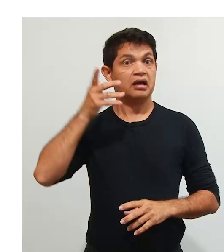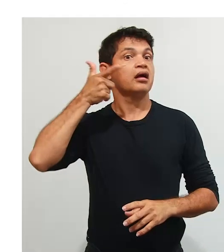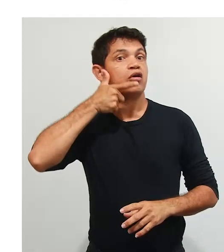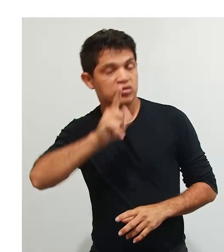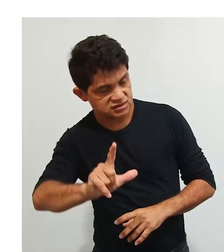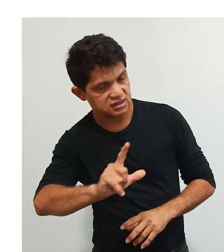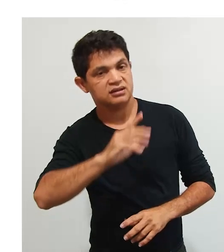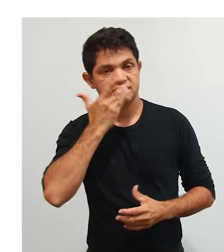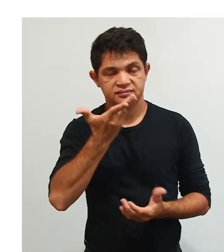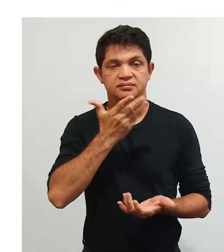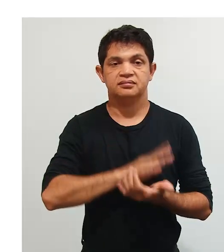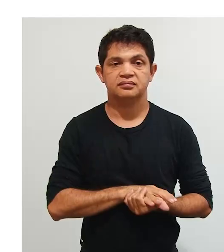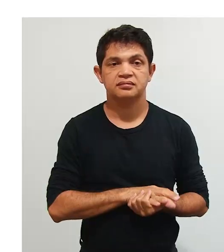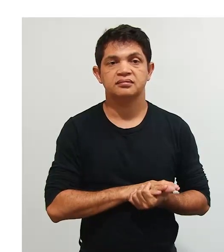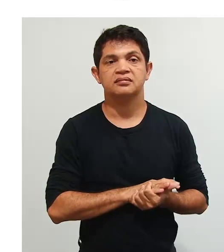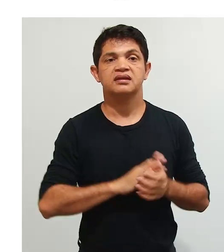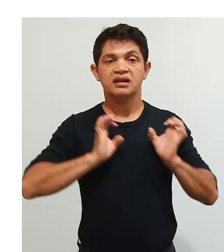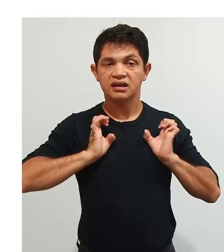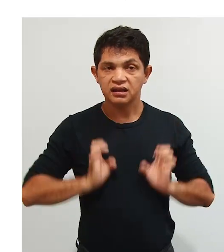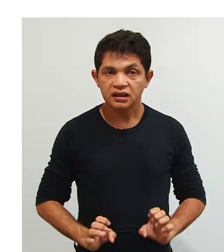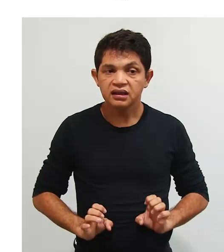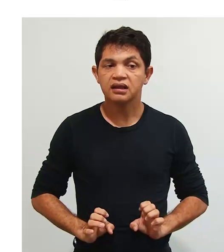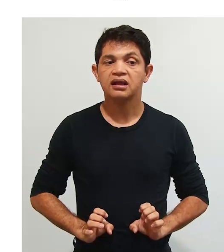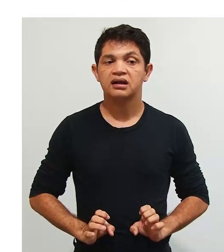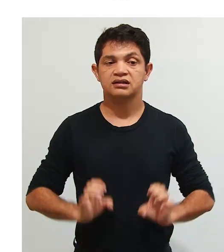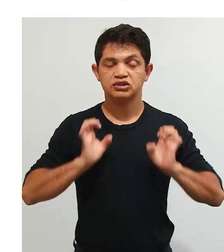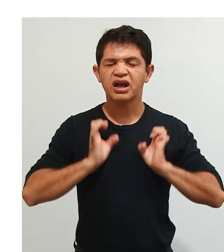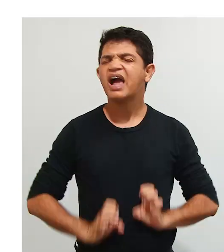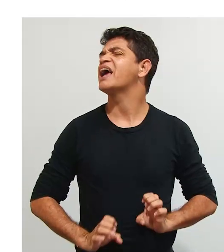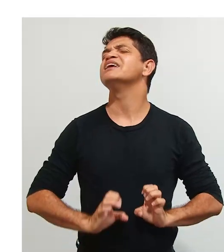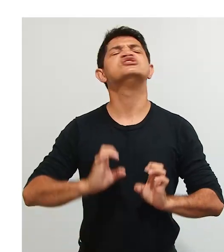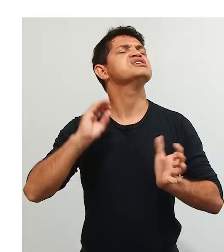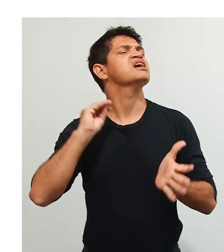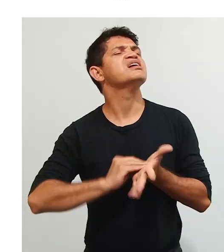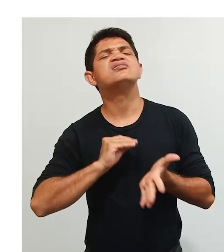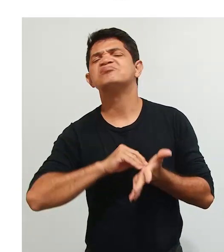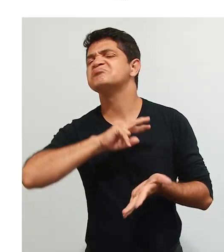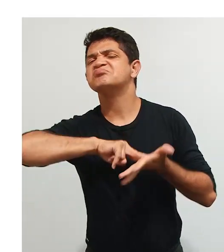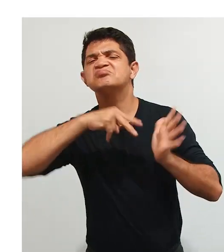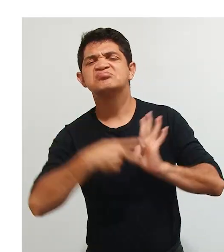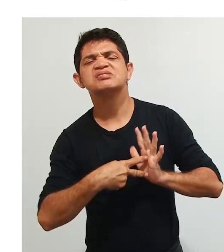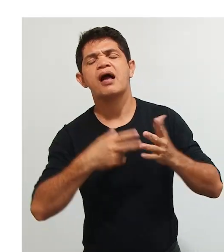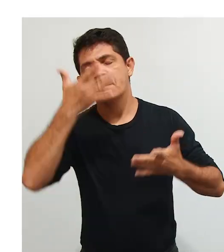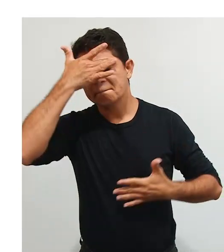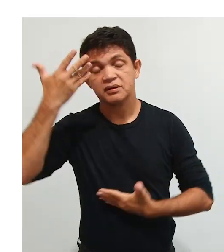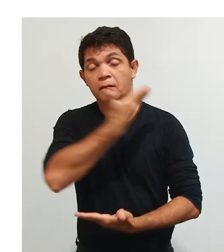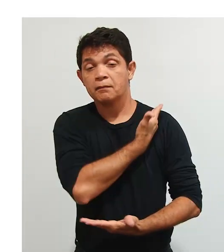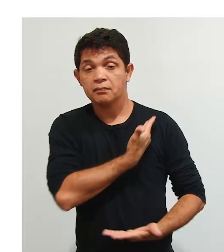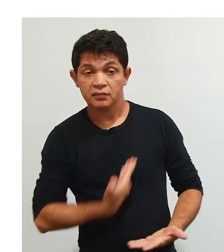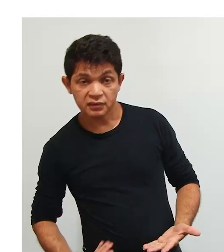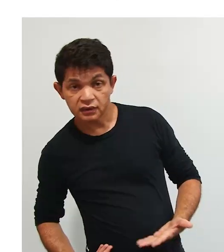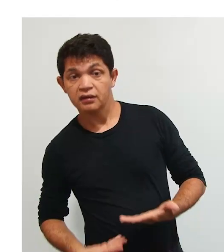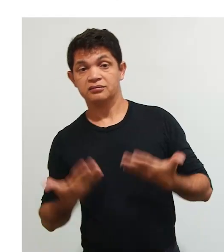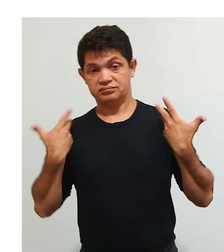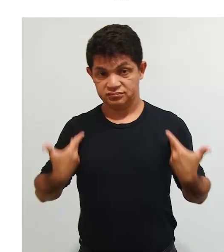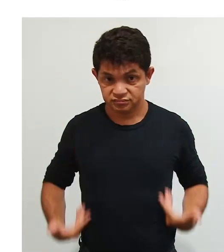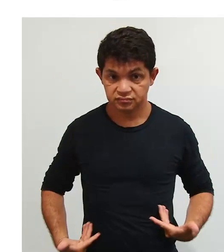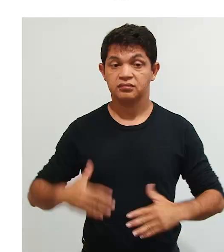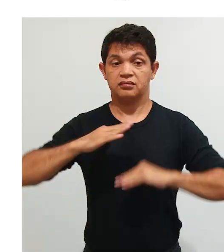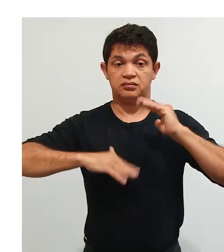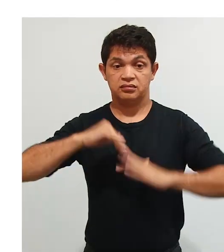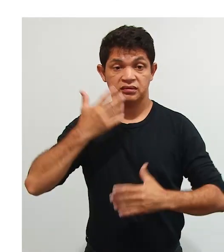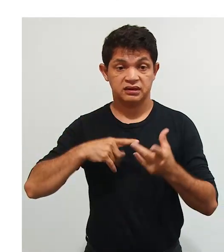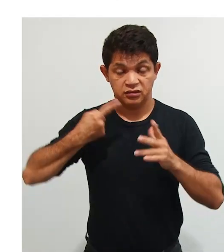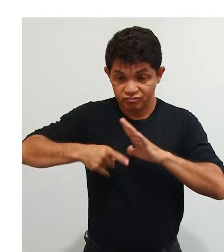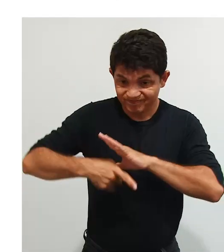serem alcançados. Ética. Então, o que é a ética? No serviço público e qualquer espaço,